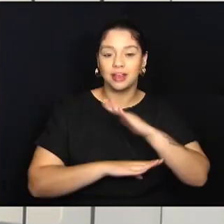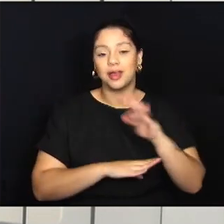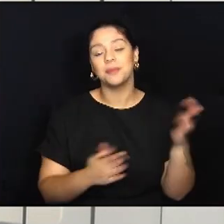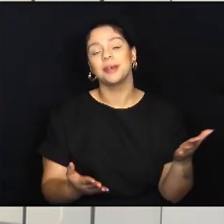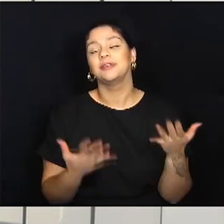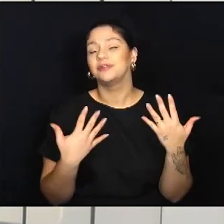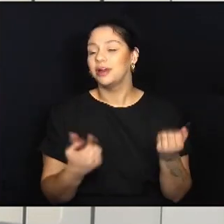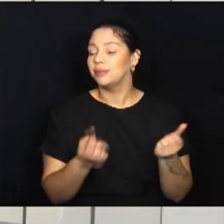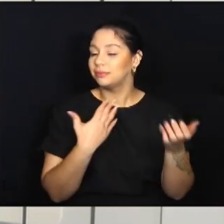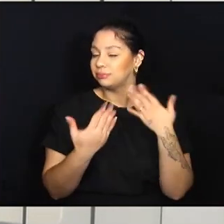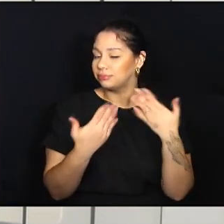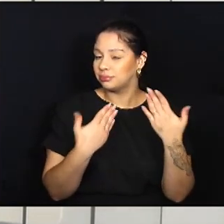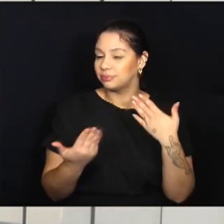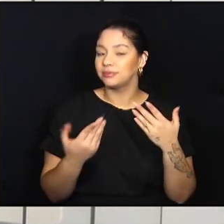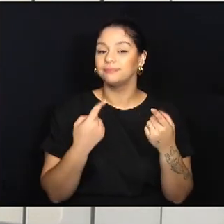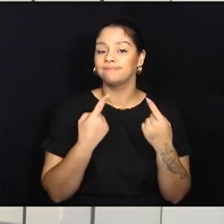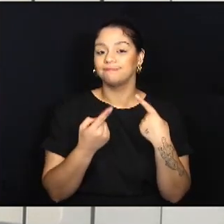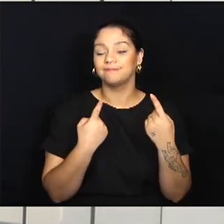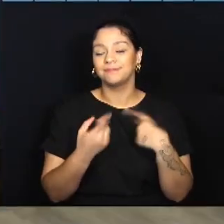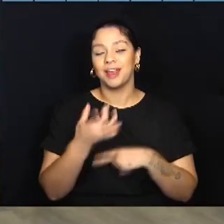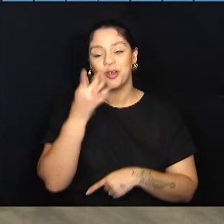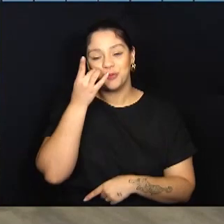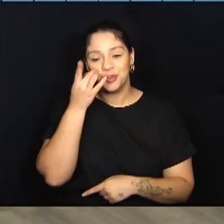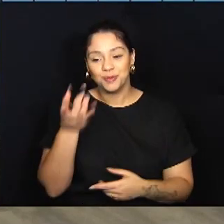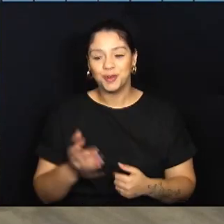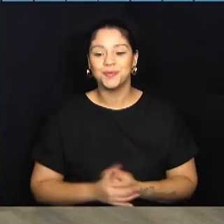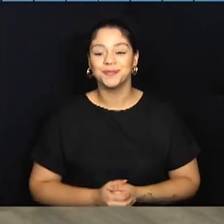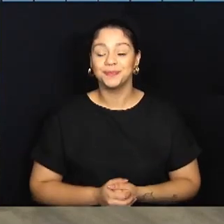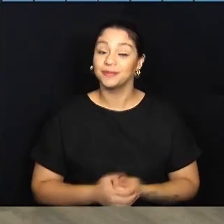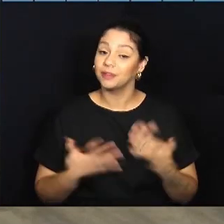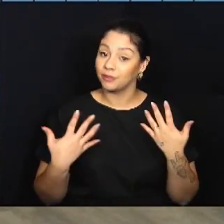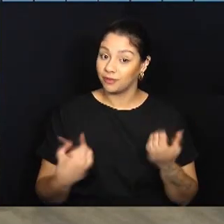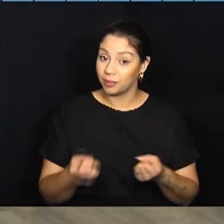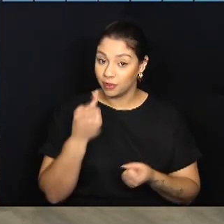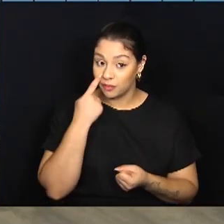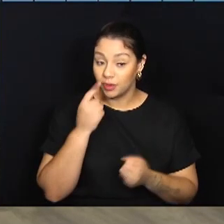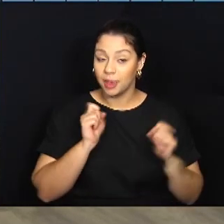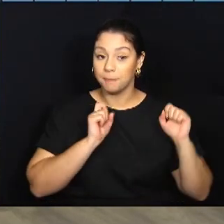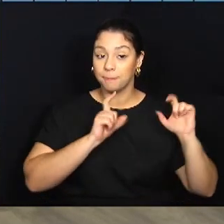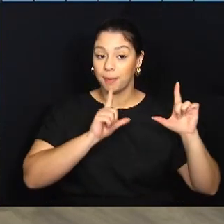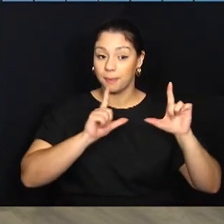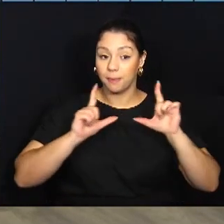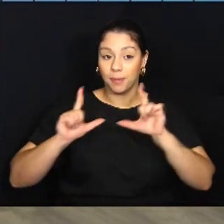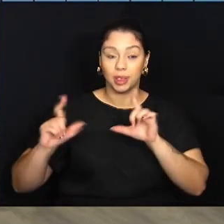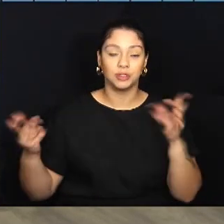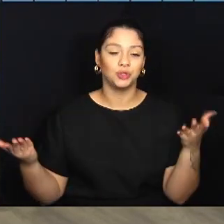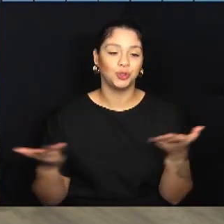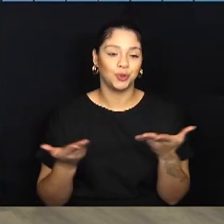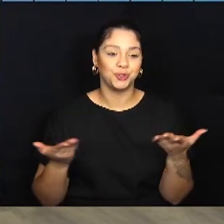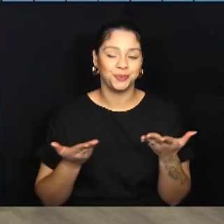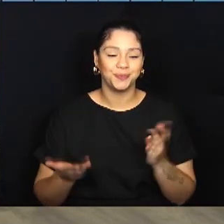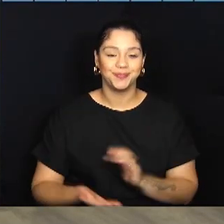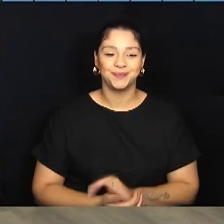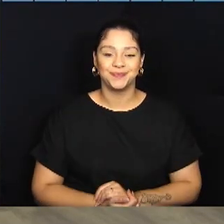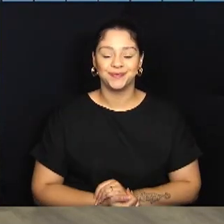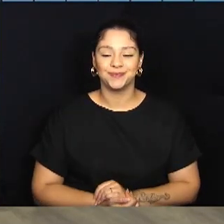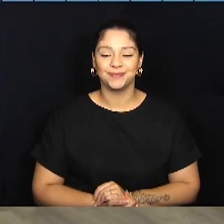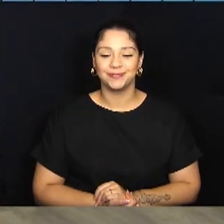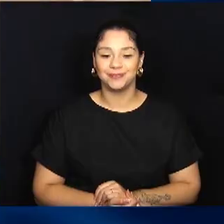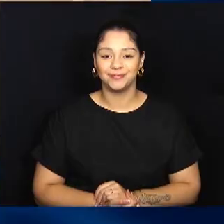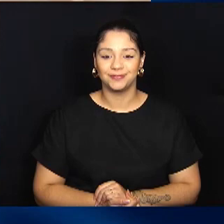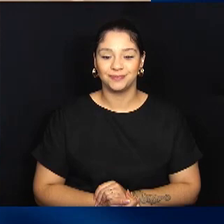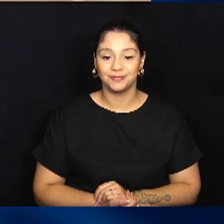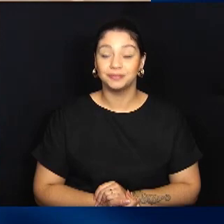que a gente conversa ao vivo. Confira a partir de agora os destaques de hoje.